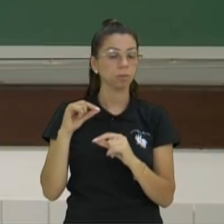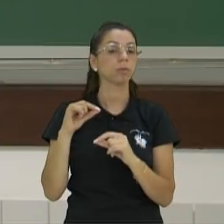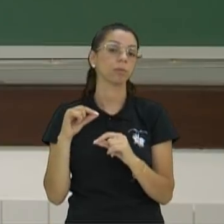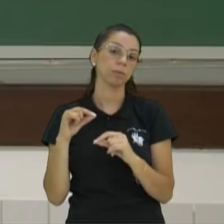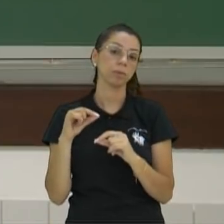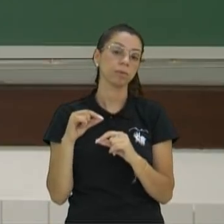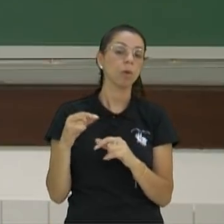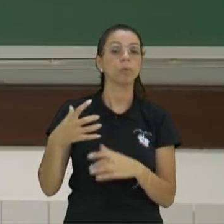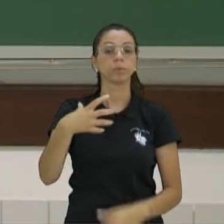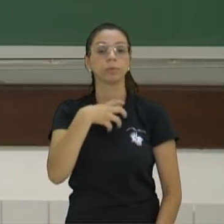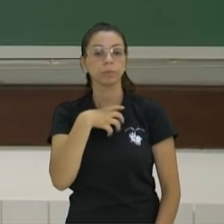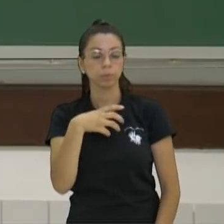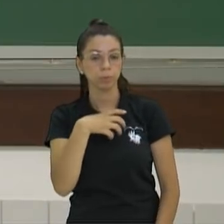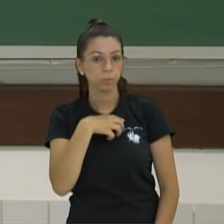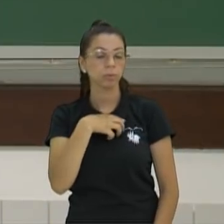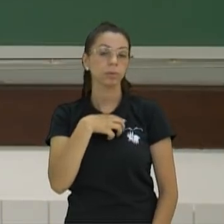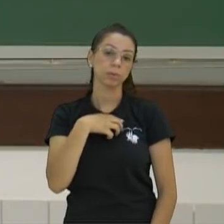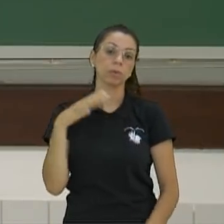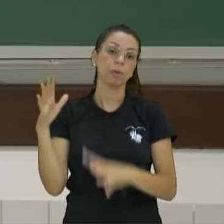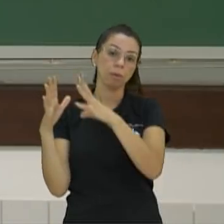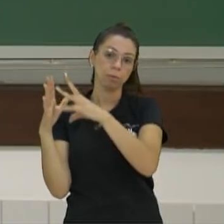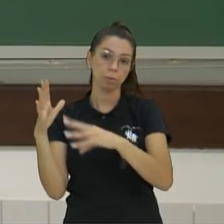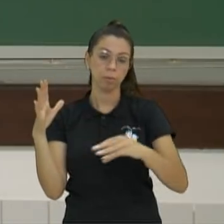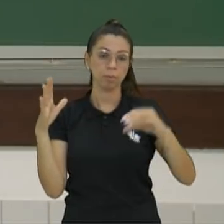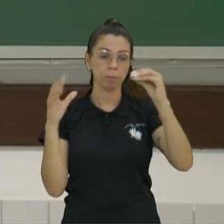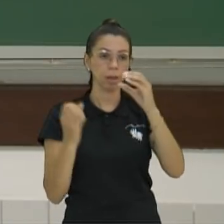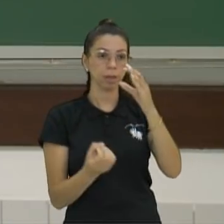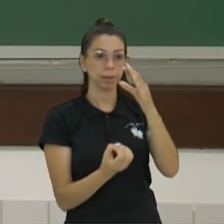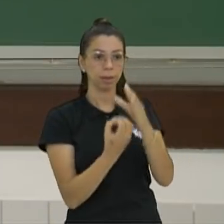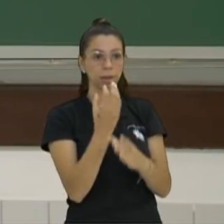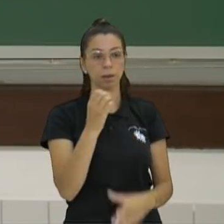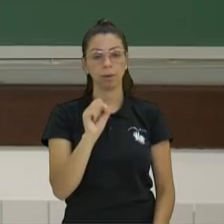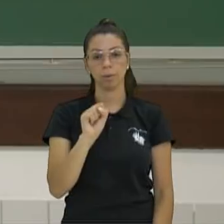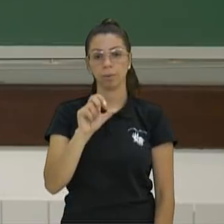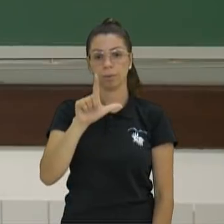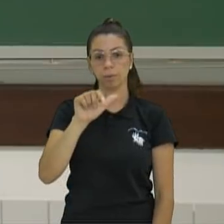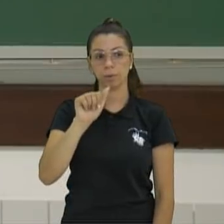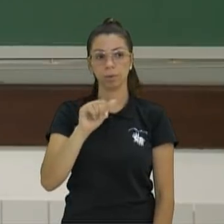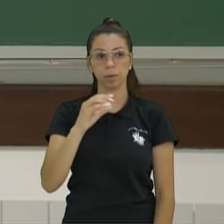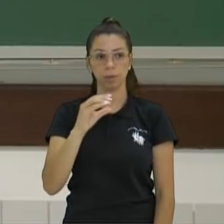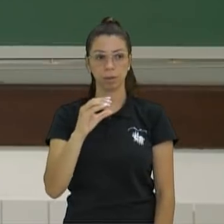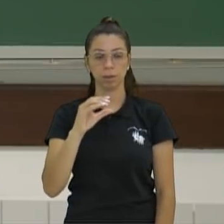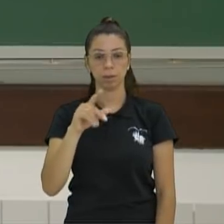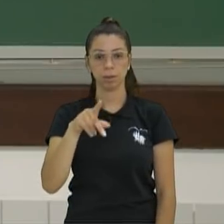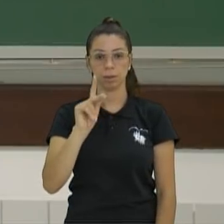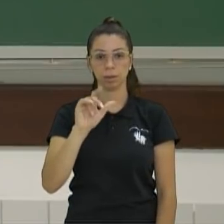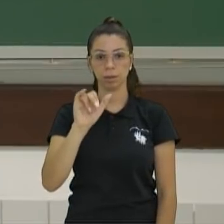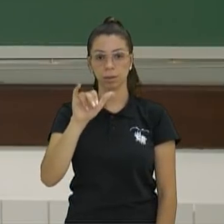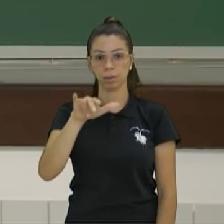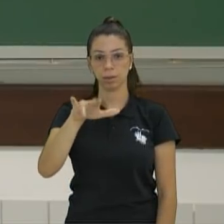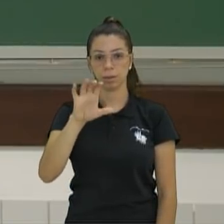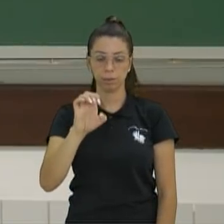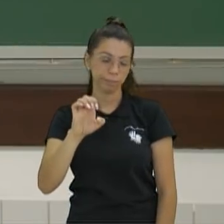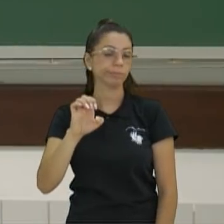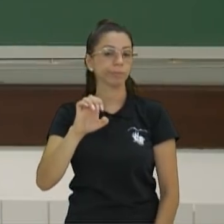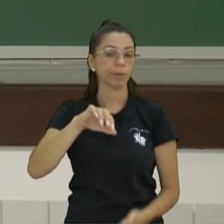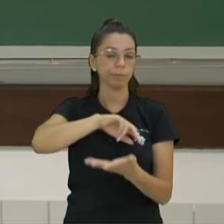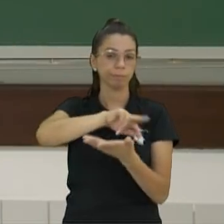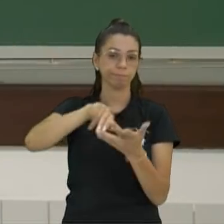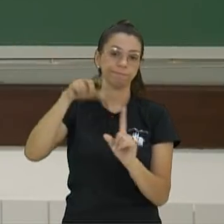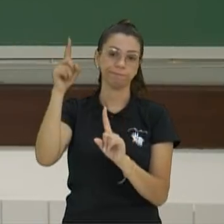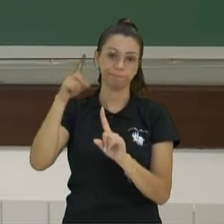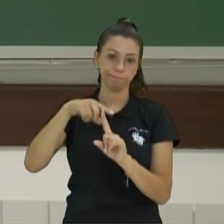uma modalidade referência para o slackline de hoje. E nós vimos também aqui as várias modalidades do slackline,